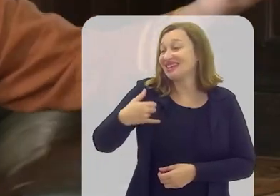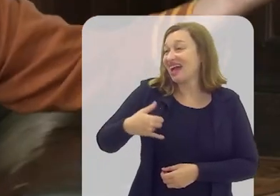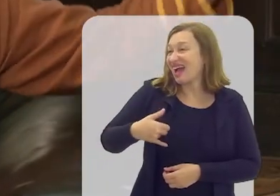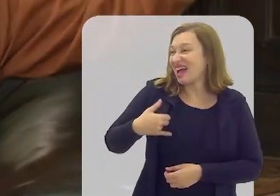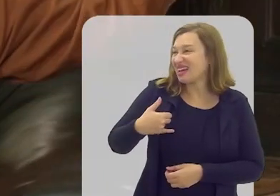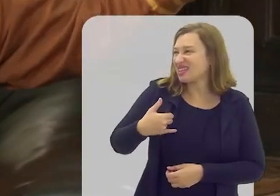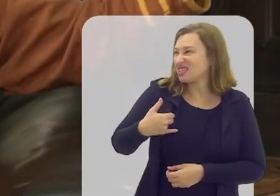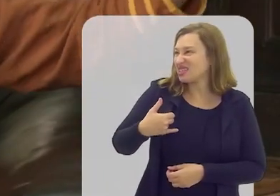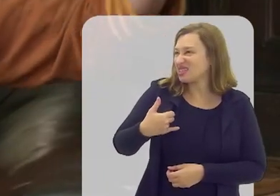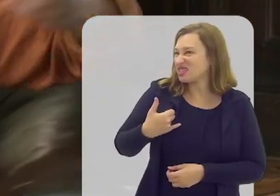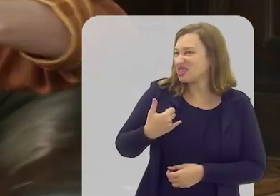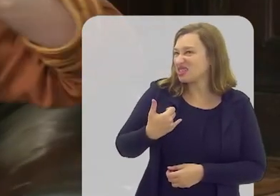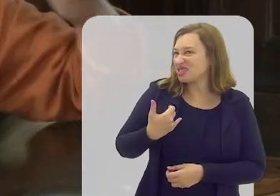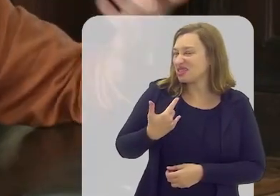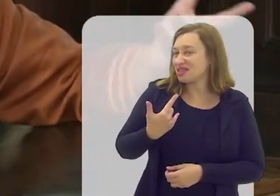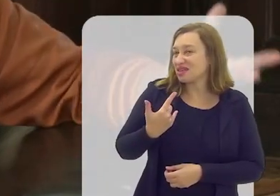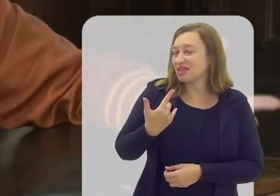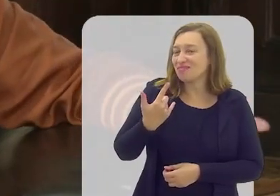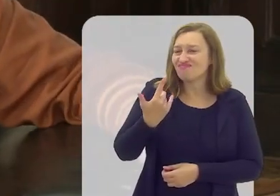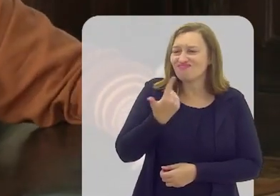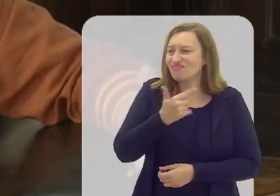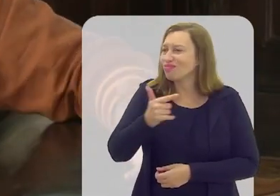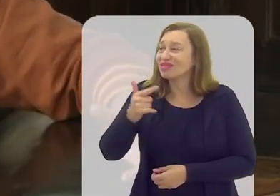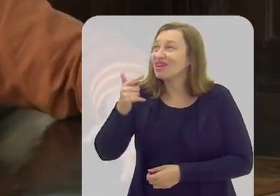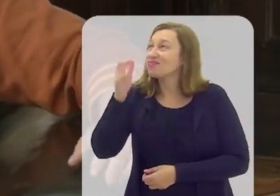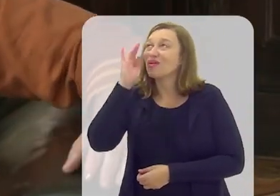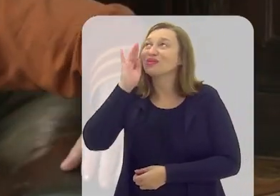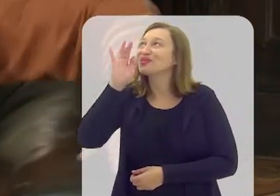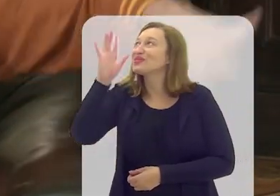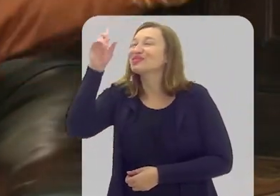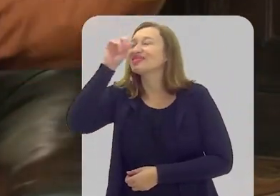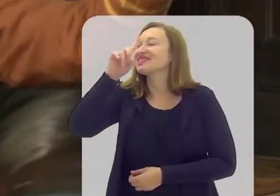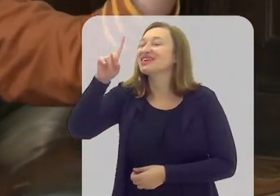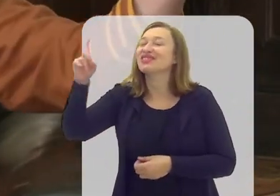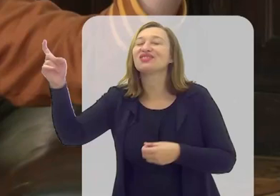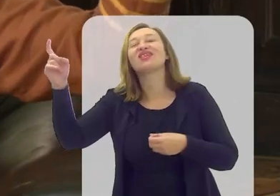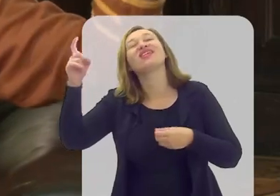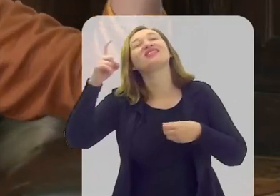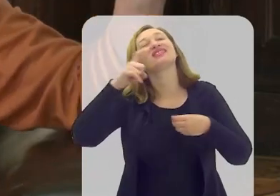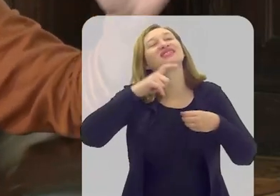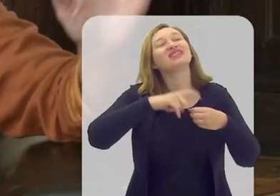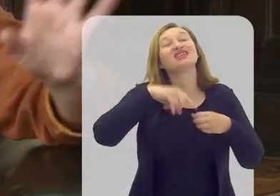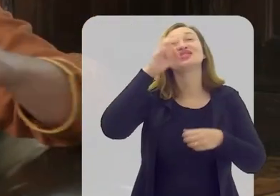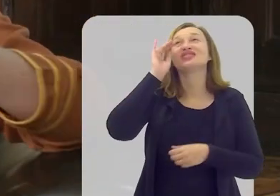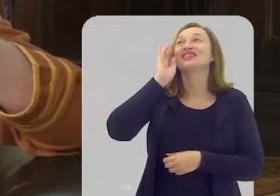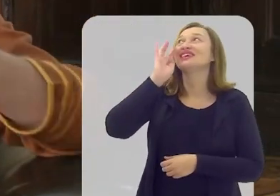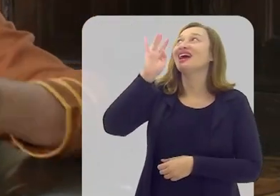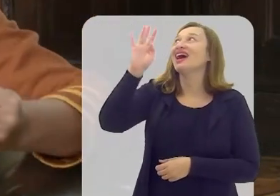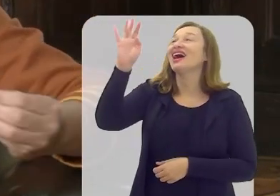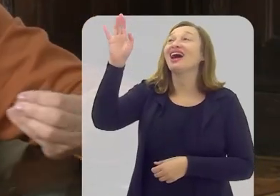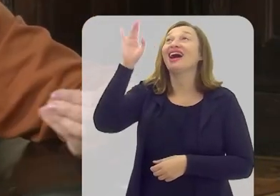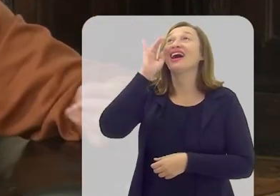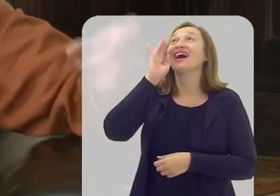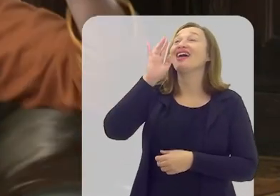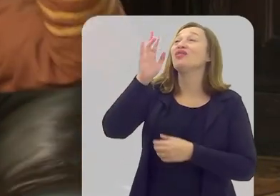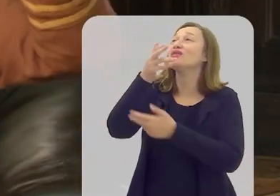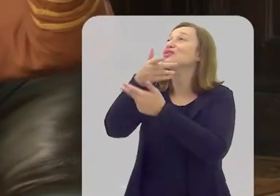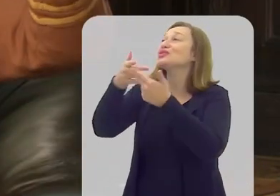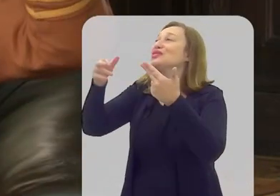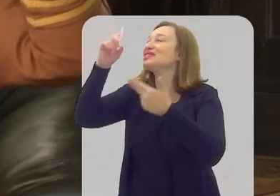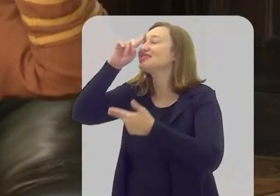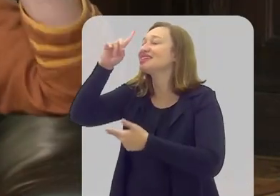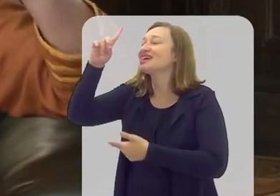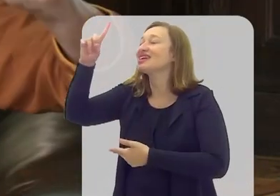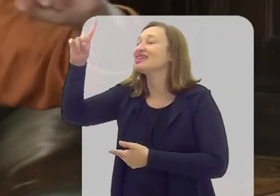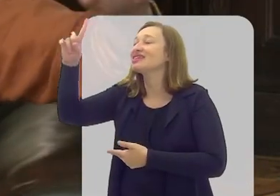não há idade para os sonhos de Deus. Volte a sonhar,